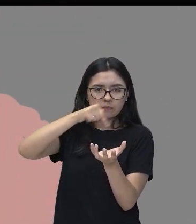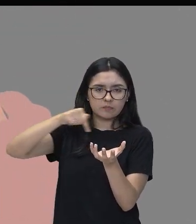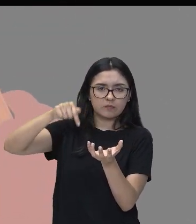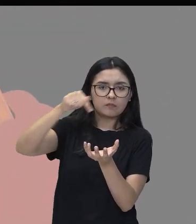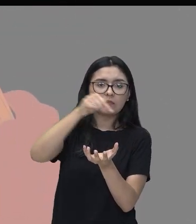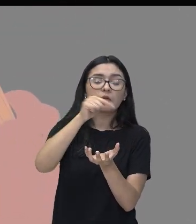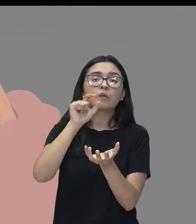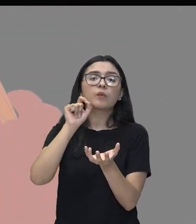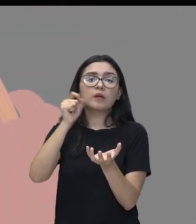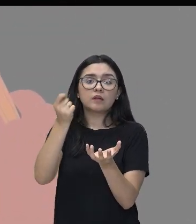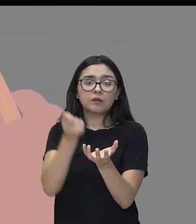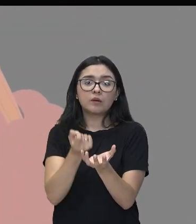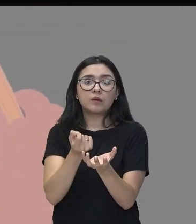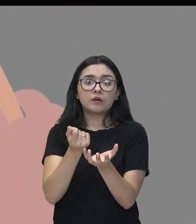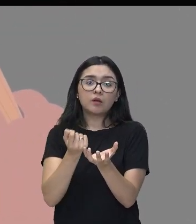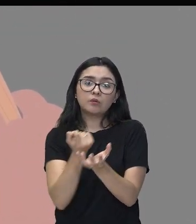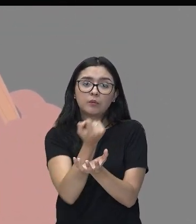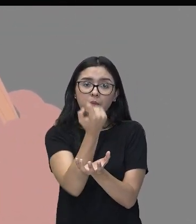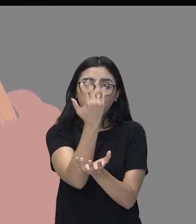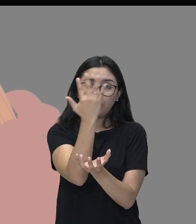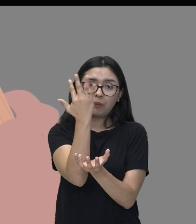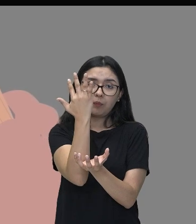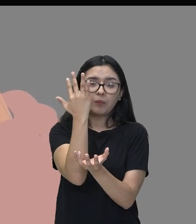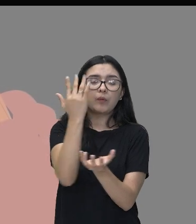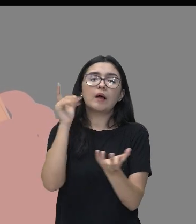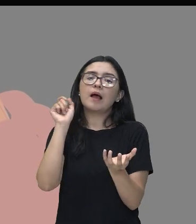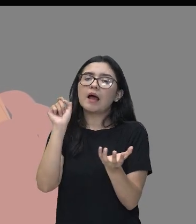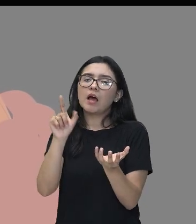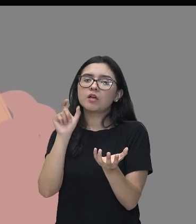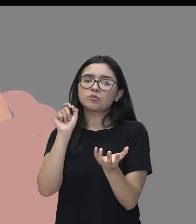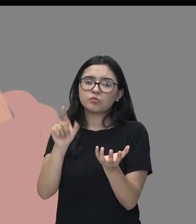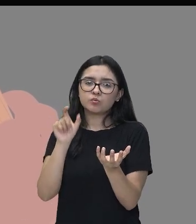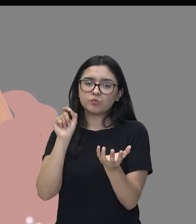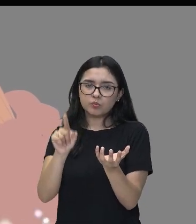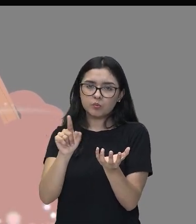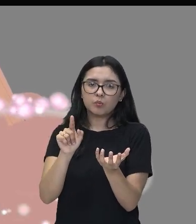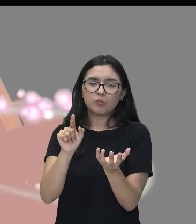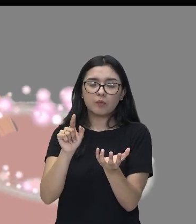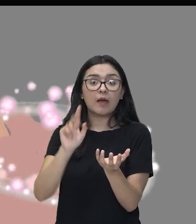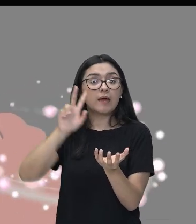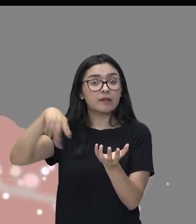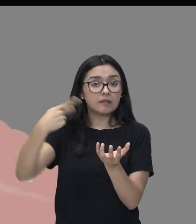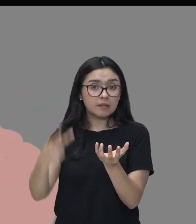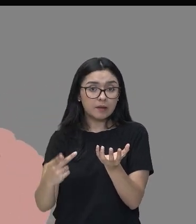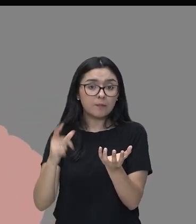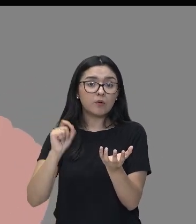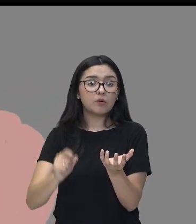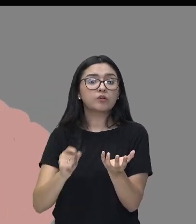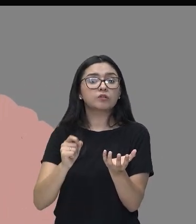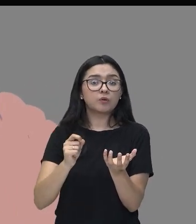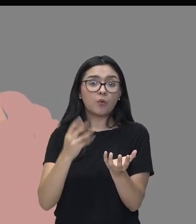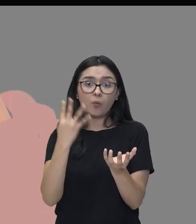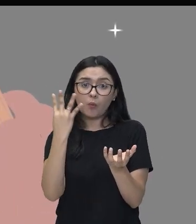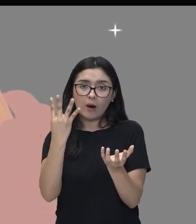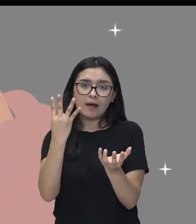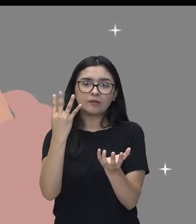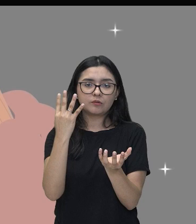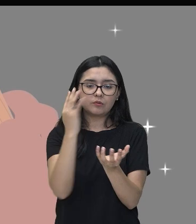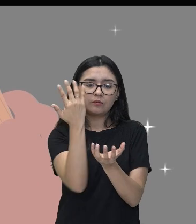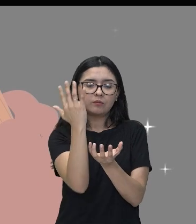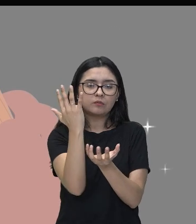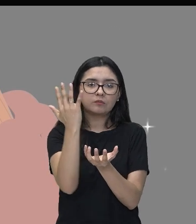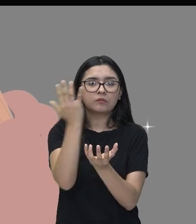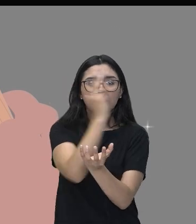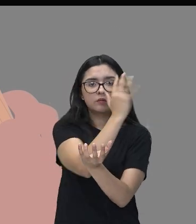uma grande palmeira azul, que é indestrutível. Em seguida, posicionou mais 4 palmeiras,